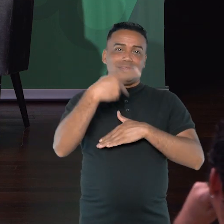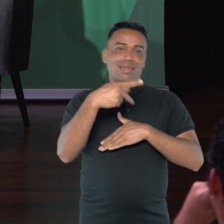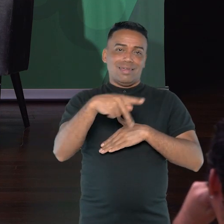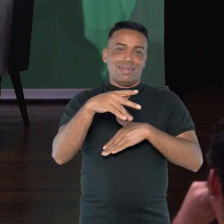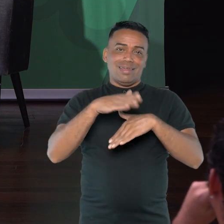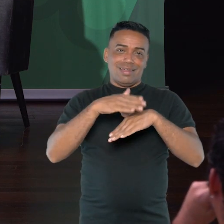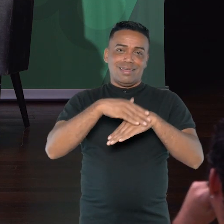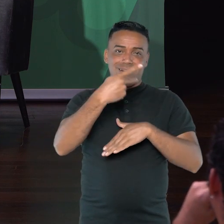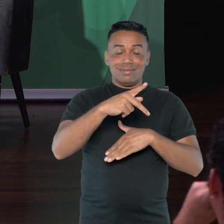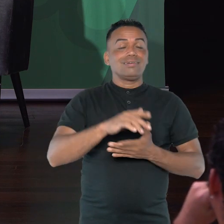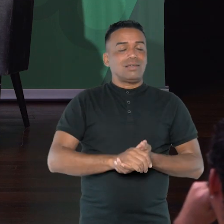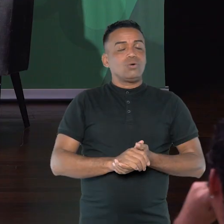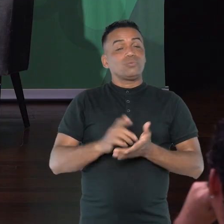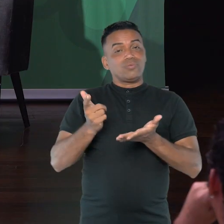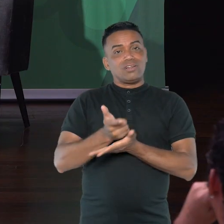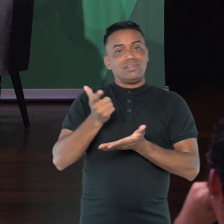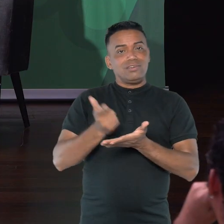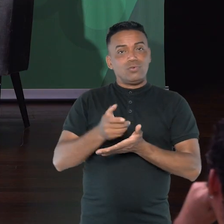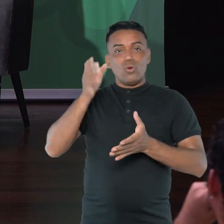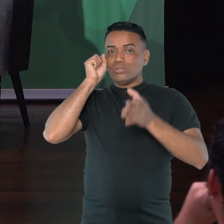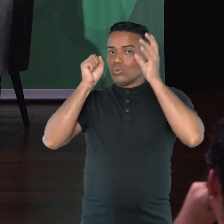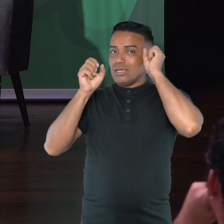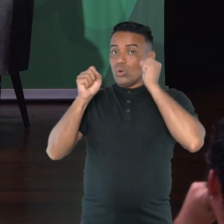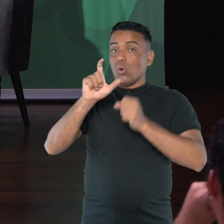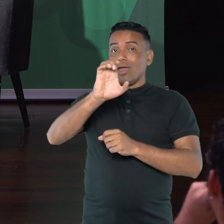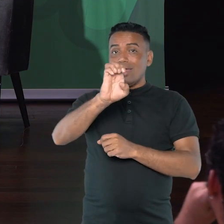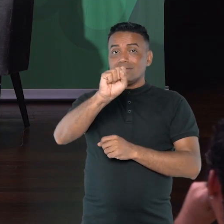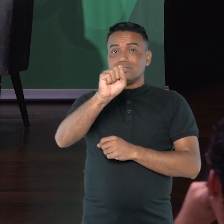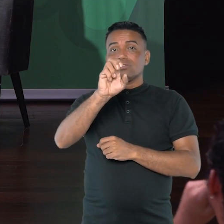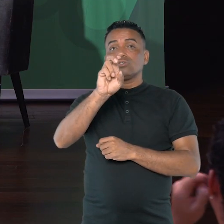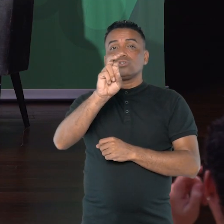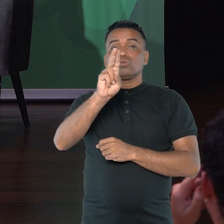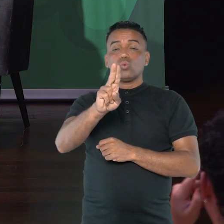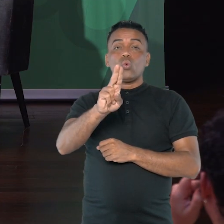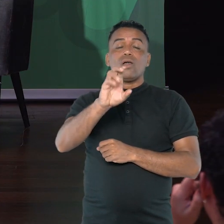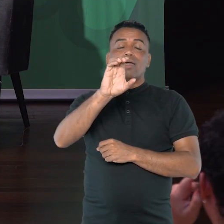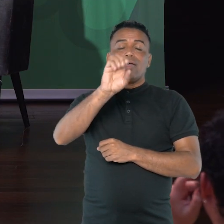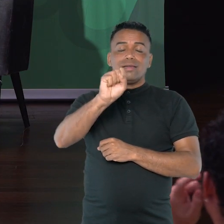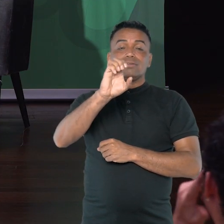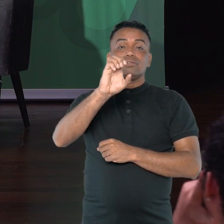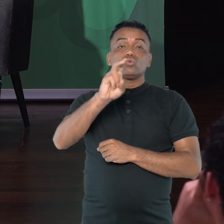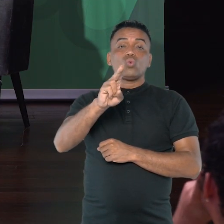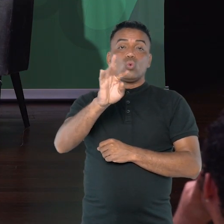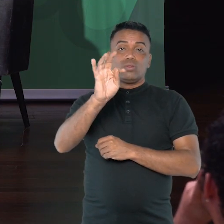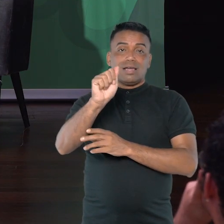livro, O Escutador, ele pode interessar, Afonso, não só a quem